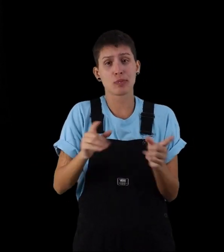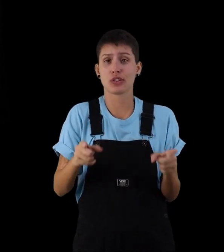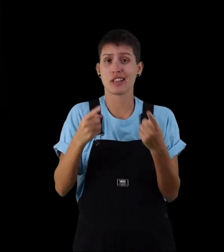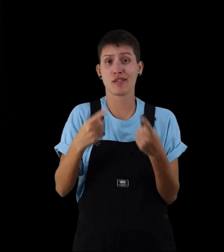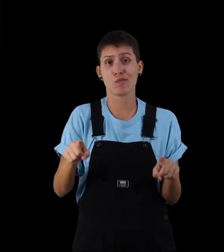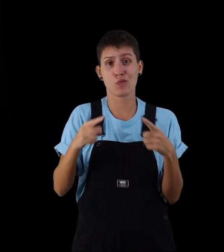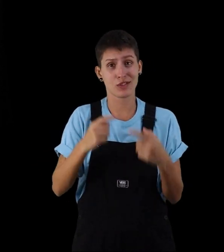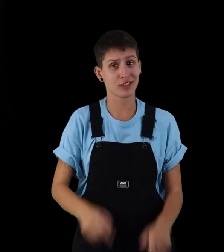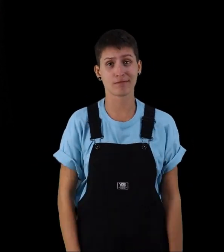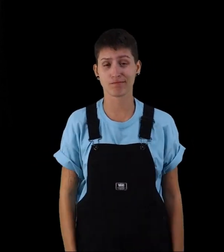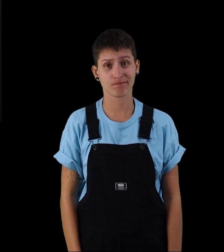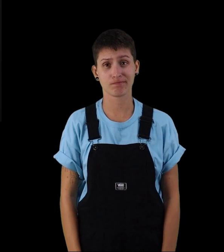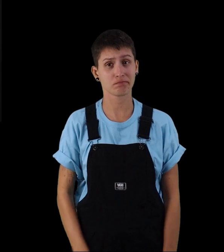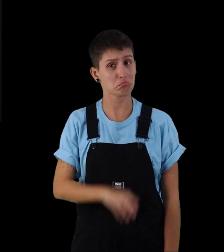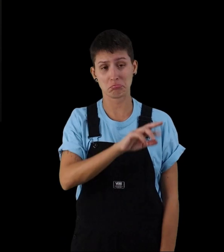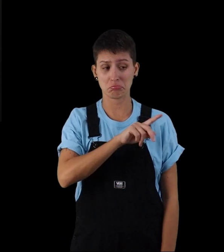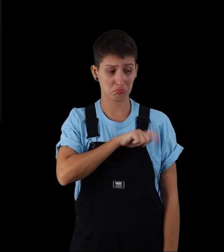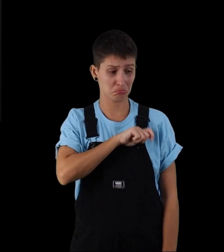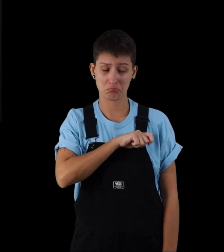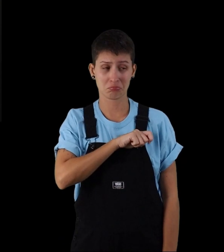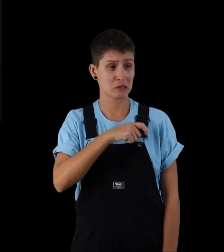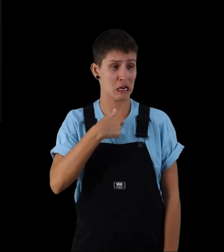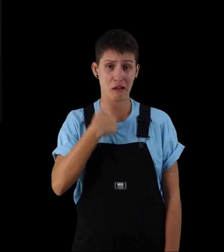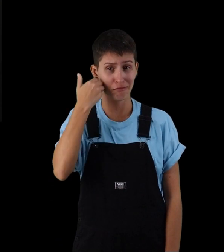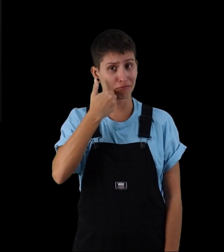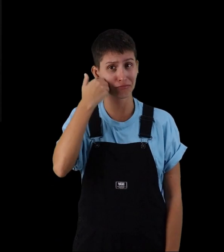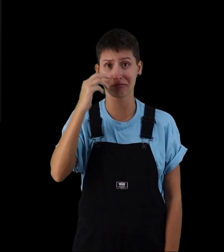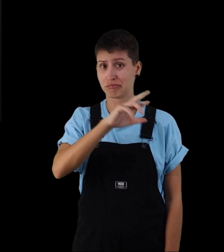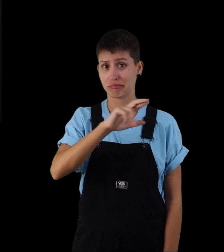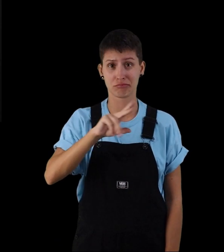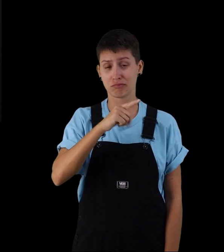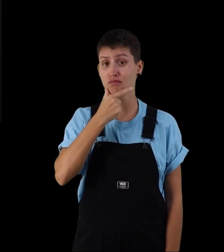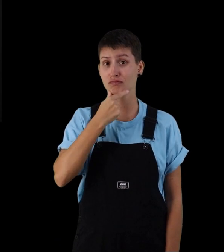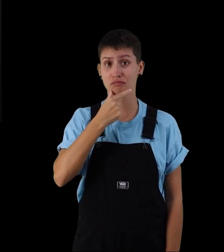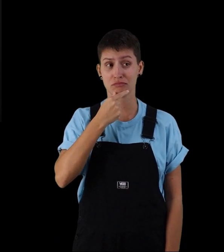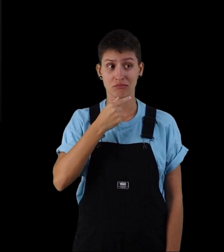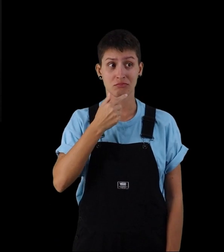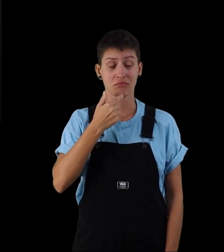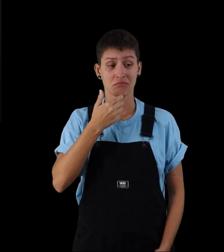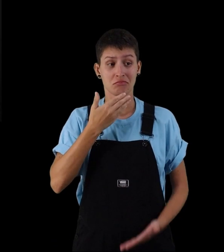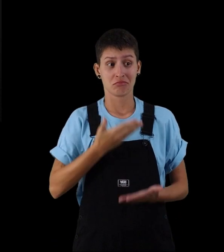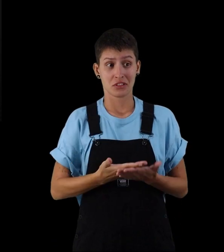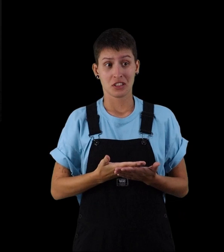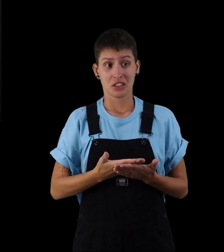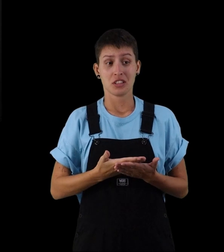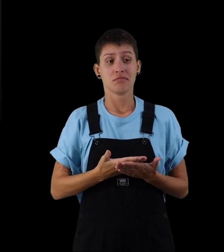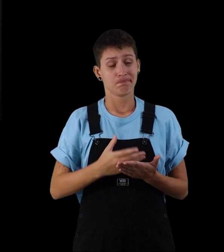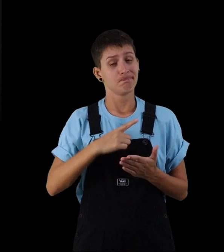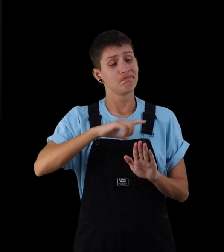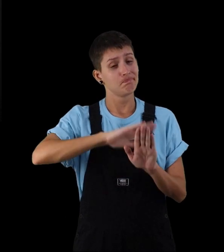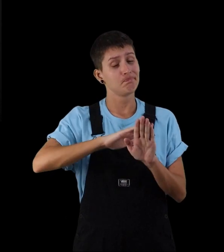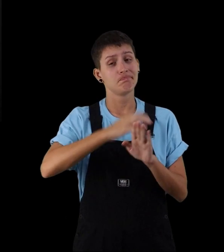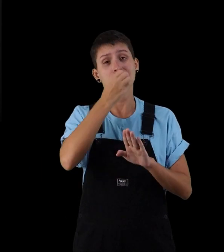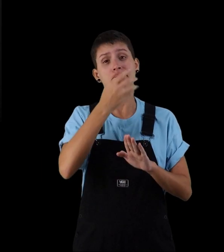violino antes de tocar. Não foi peraltagem, nem molecagem. O menino estava